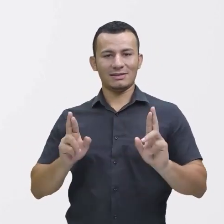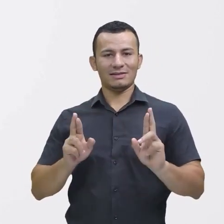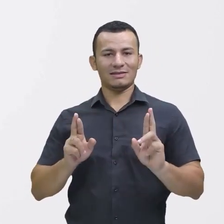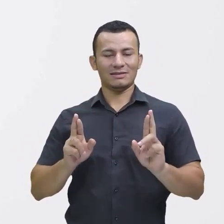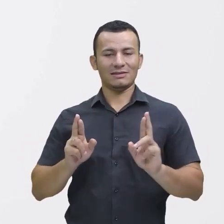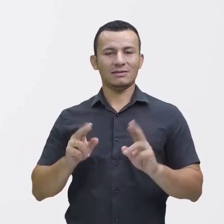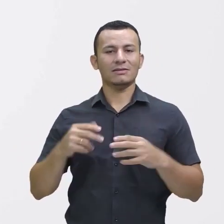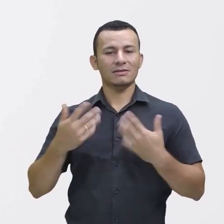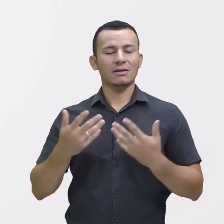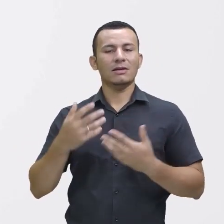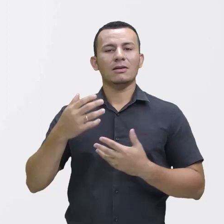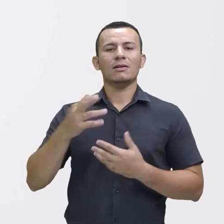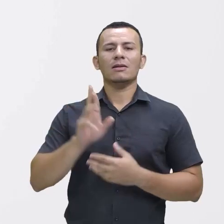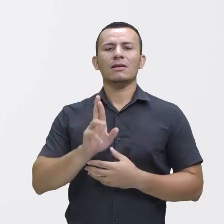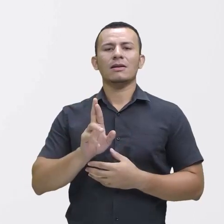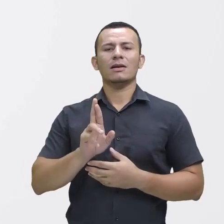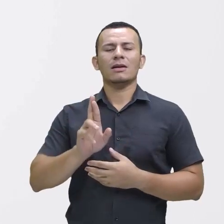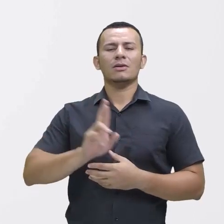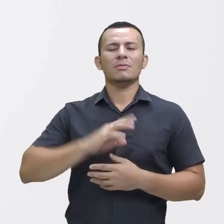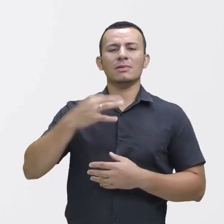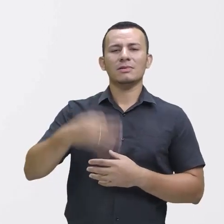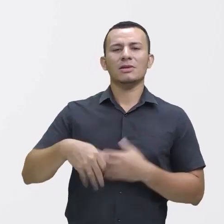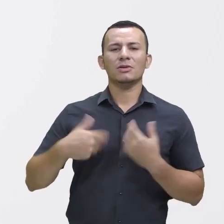vamos lá? A resposta do 1 está no?